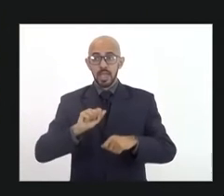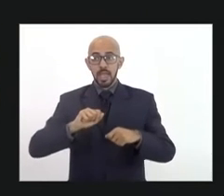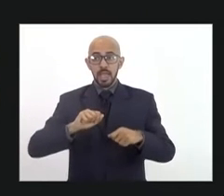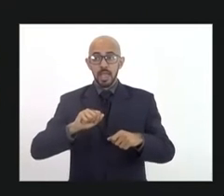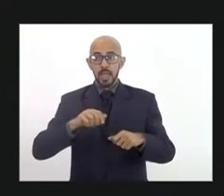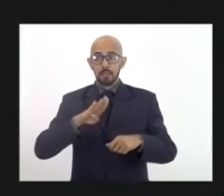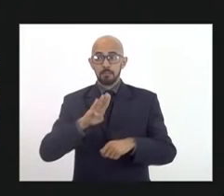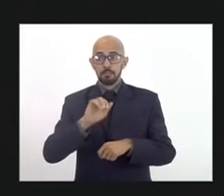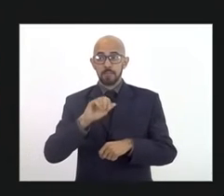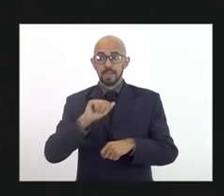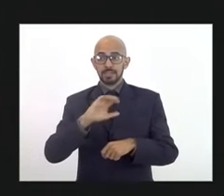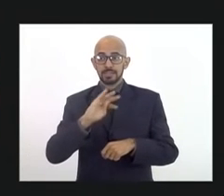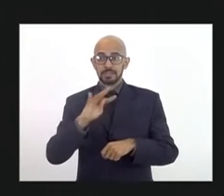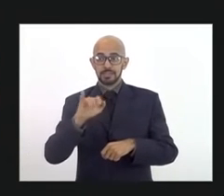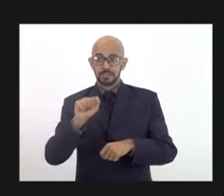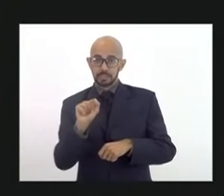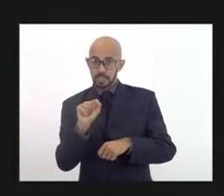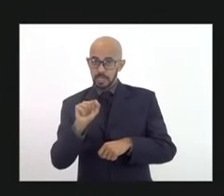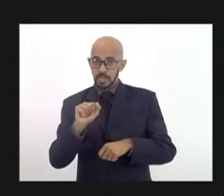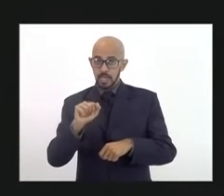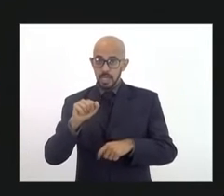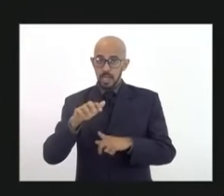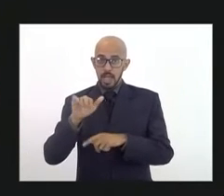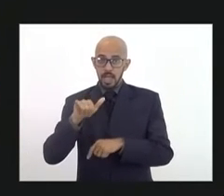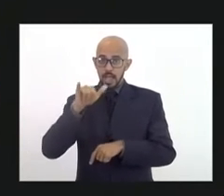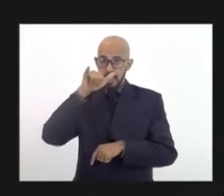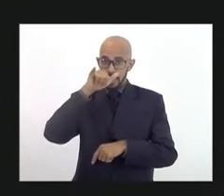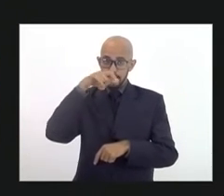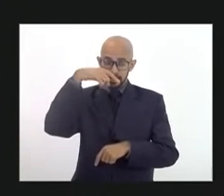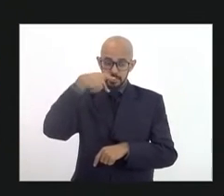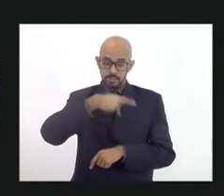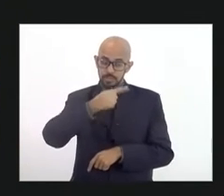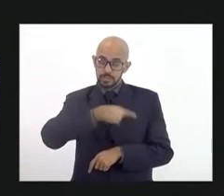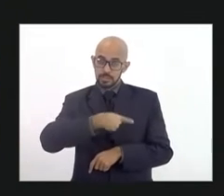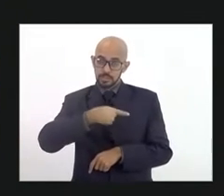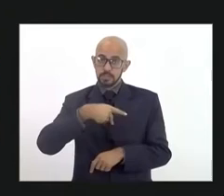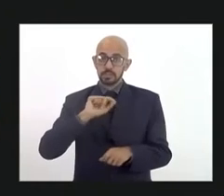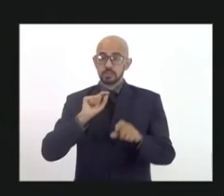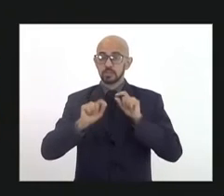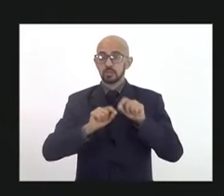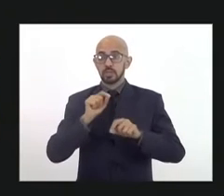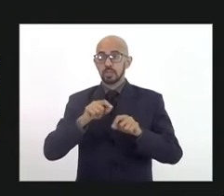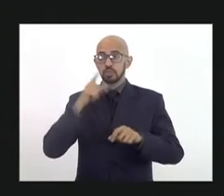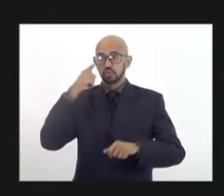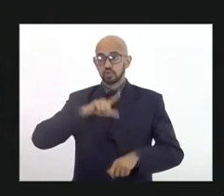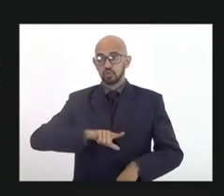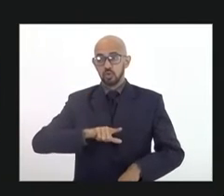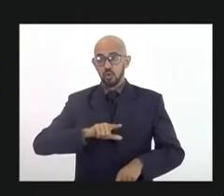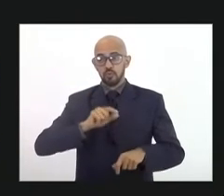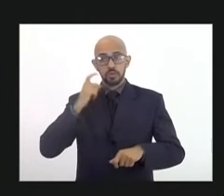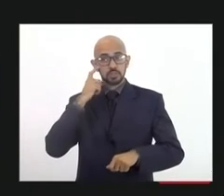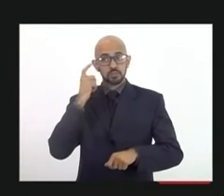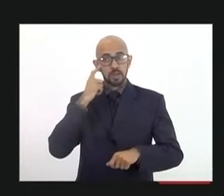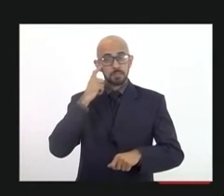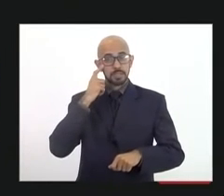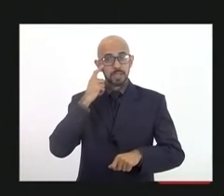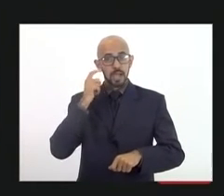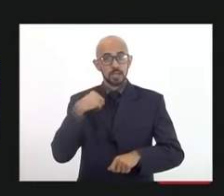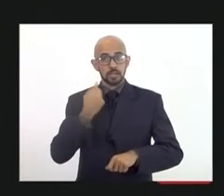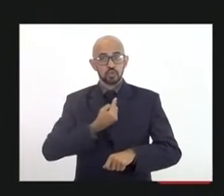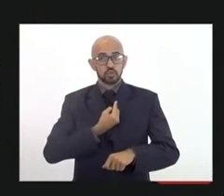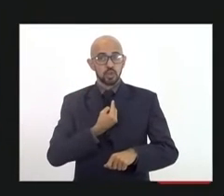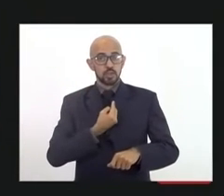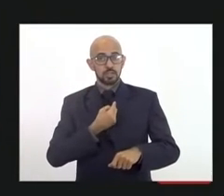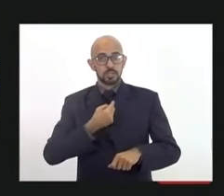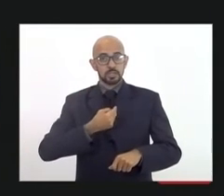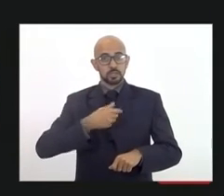o licenciamento que eles vão pretender pode ser um dificultador para eles, mas, mais uma vez, vamos pensar nas nossas virtudes e não nas fragilidades